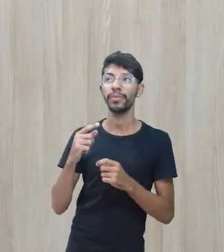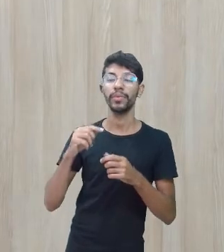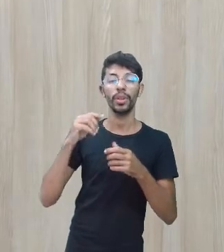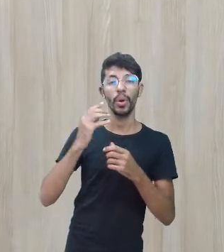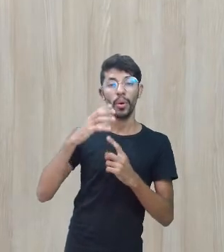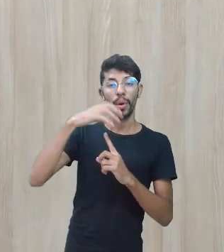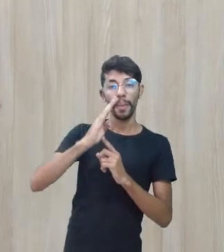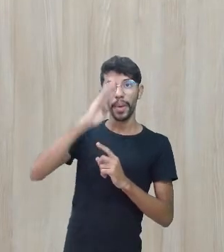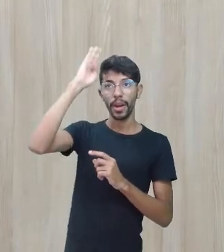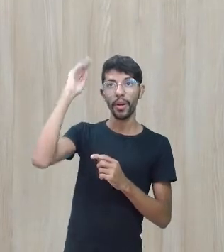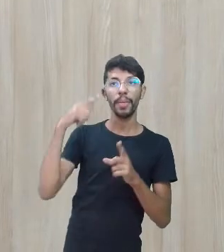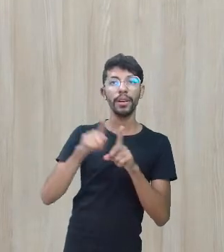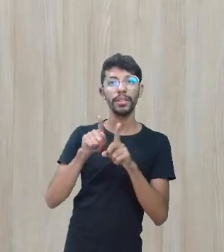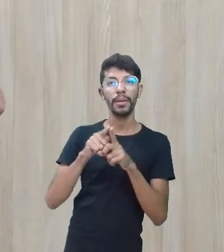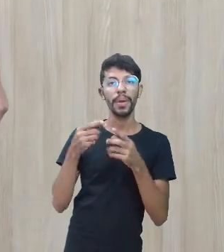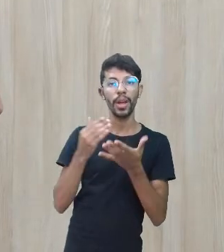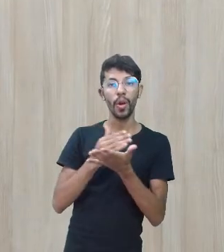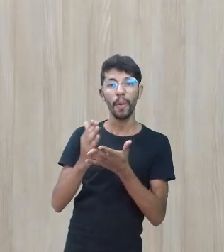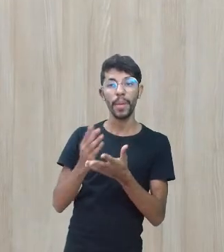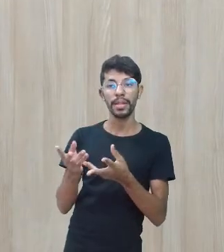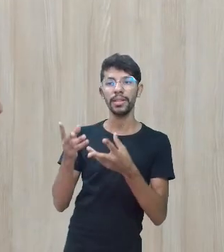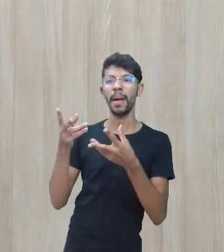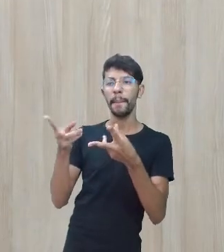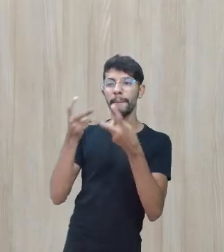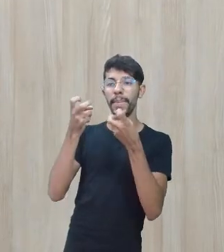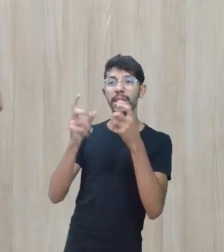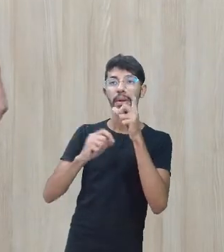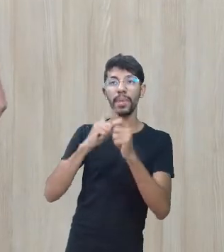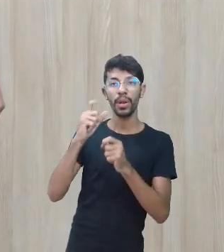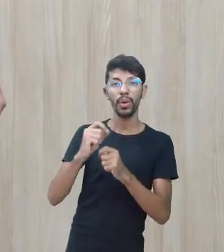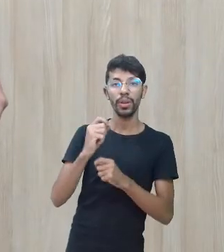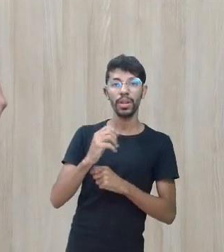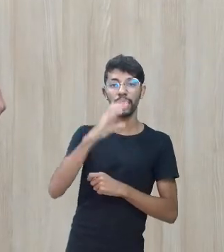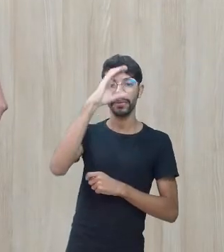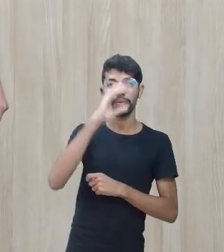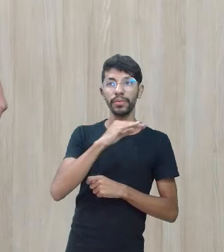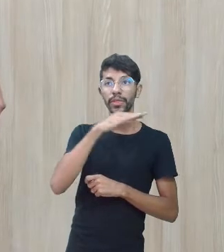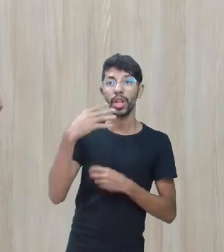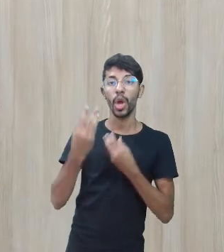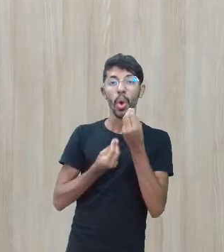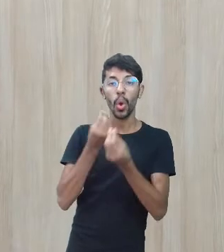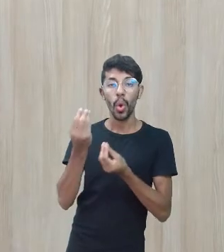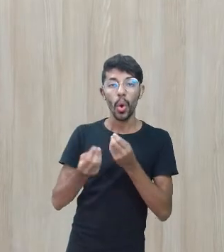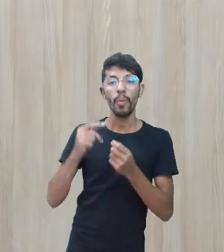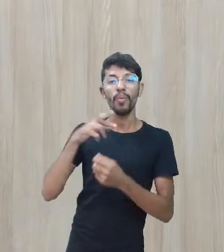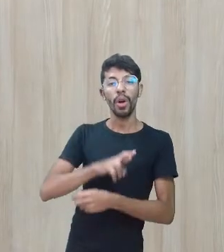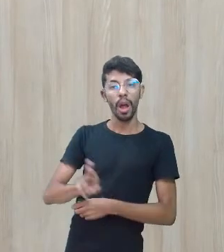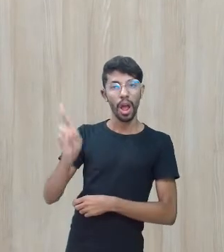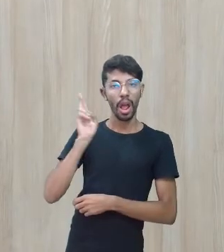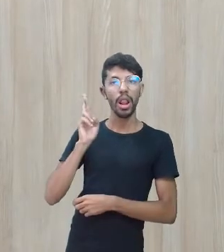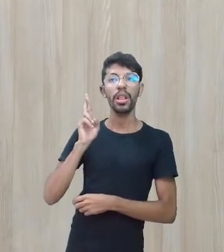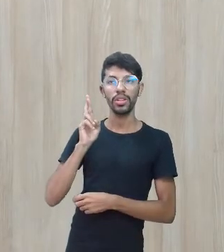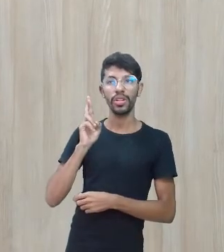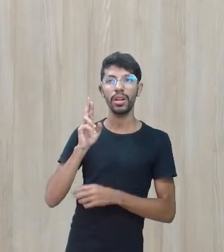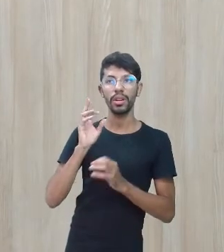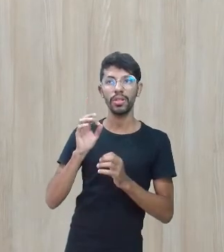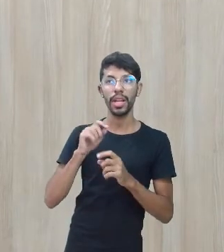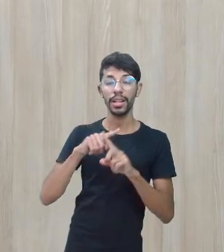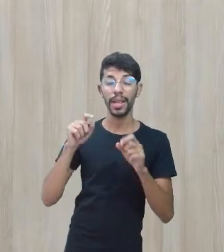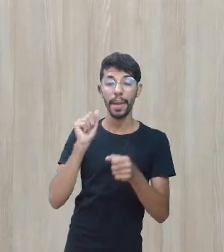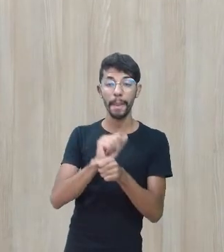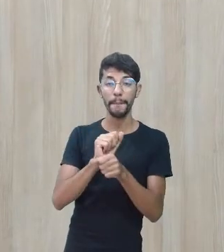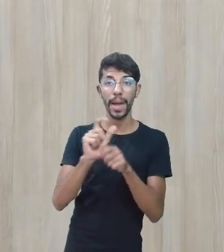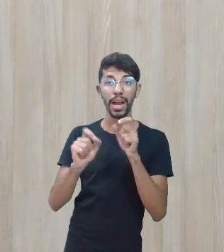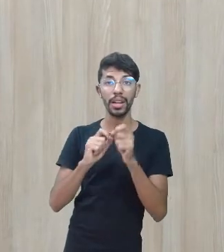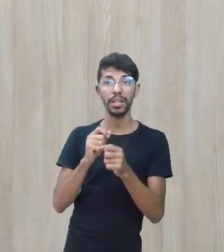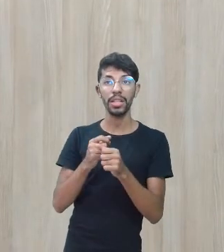Romano passa a reconhecer o cristianismo enquanto uma religião e, inclusive, deixa de perseguir. Mas, até então, o cristianismo é perseguido